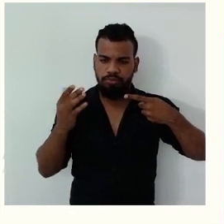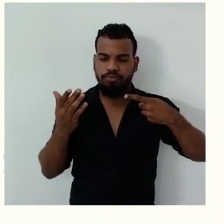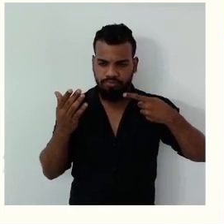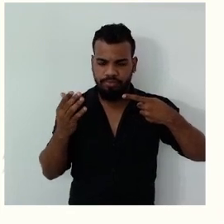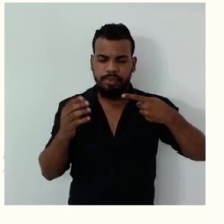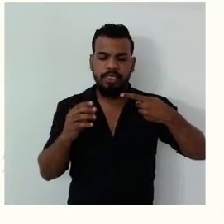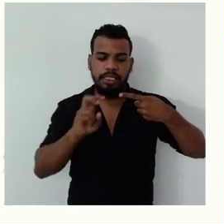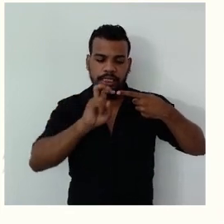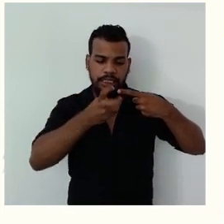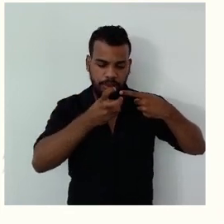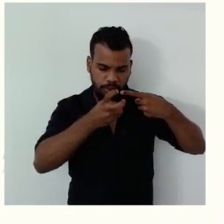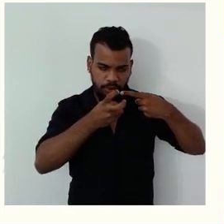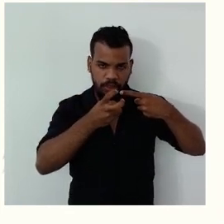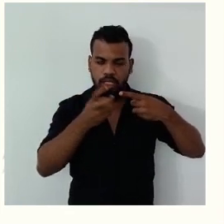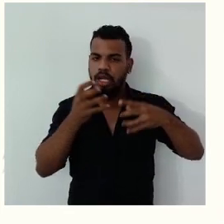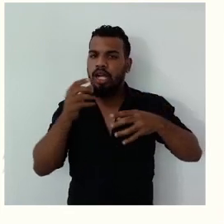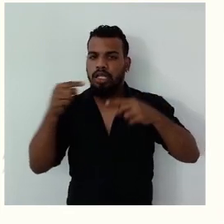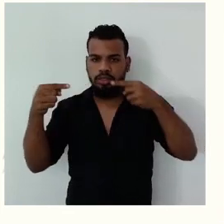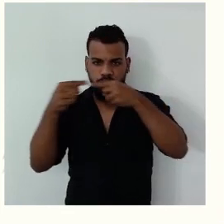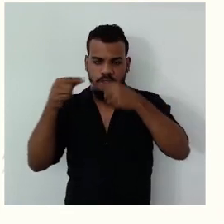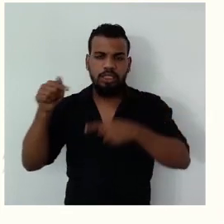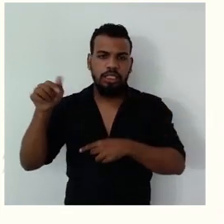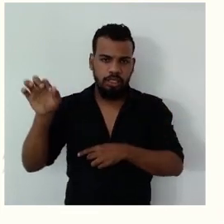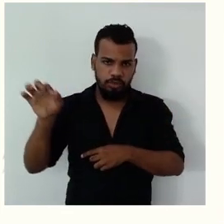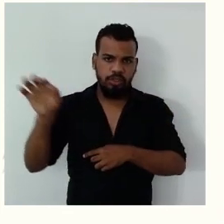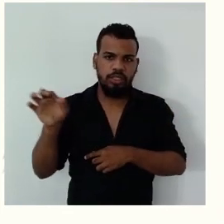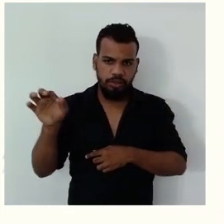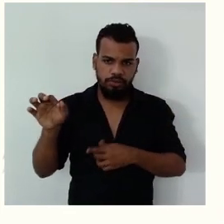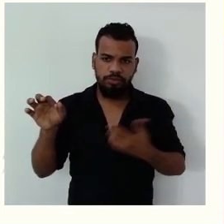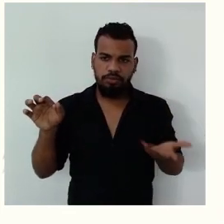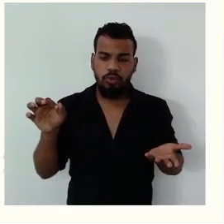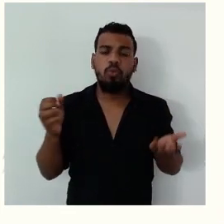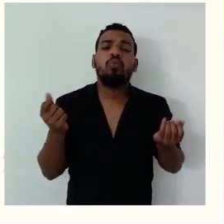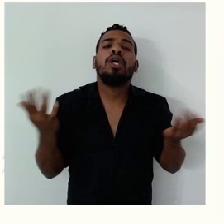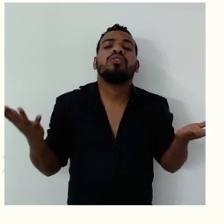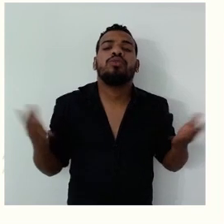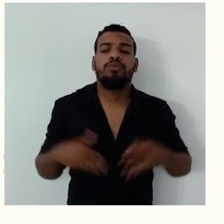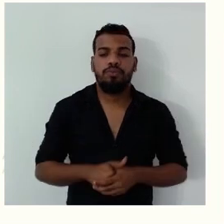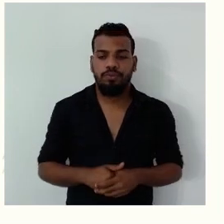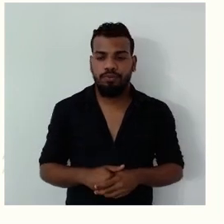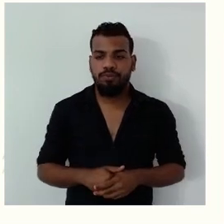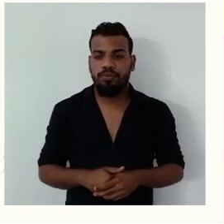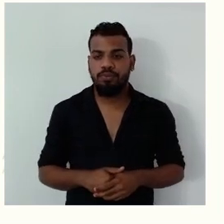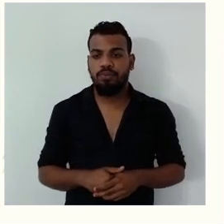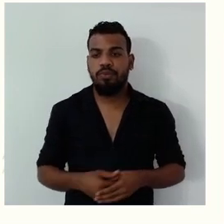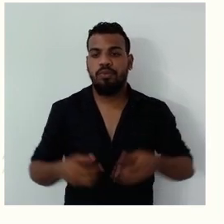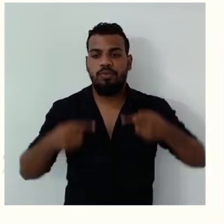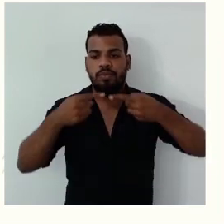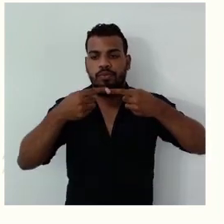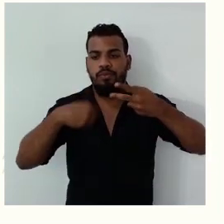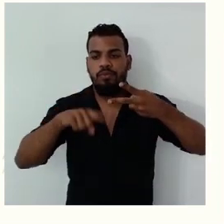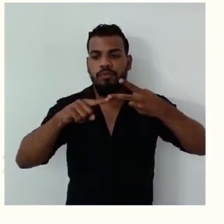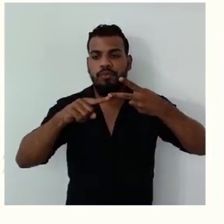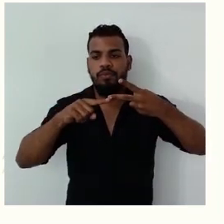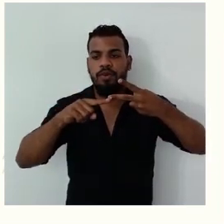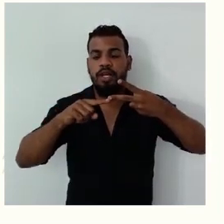Então, 5.000 e os 70% equivale a quantos de 5.000? o outro 7.000,